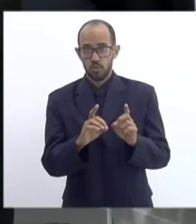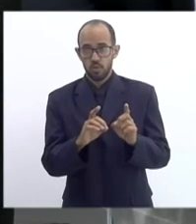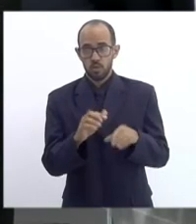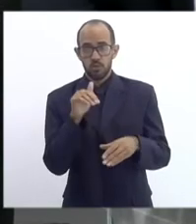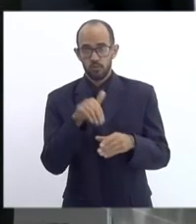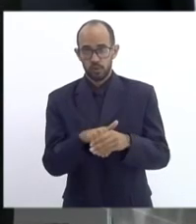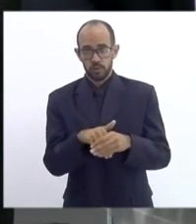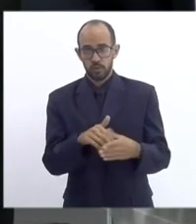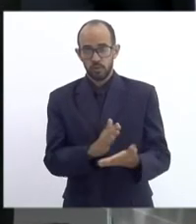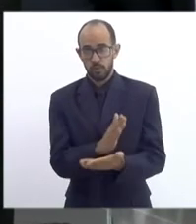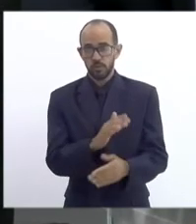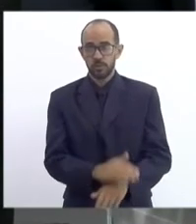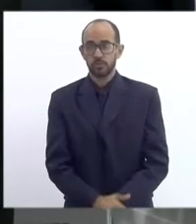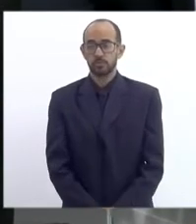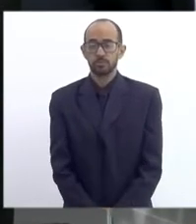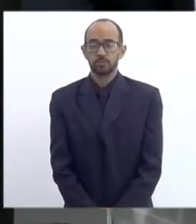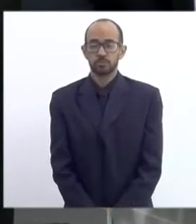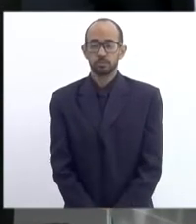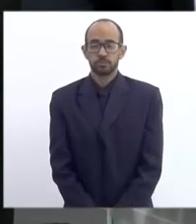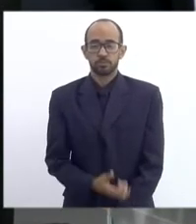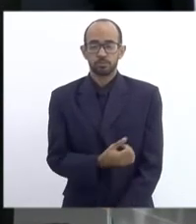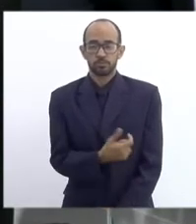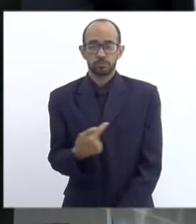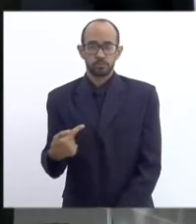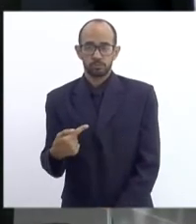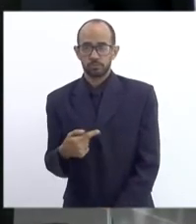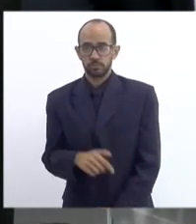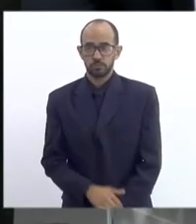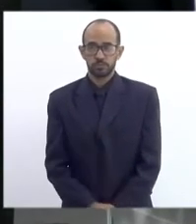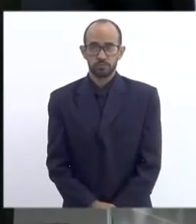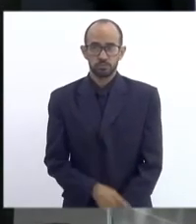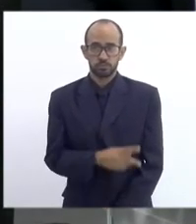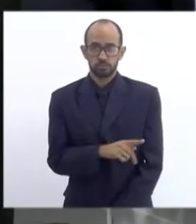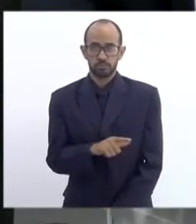Em votação, aprovado. 67. Projeto de lei de